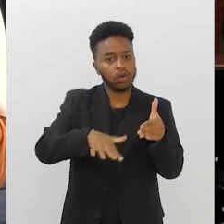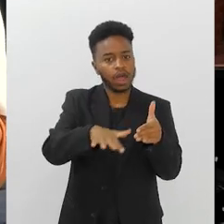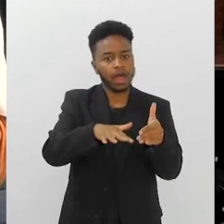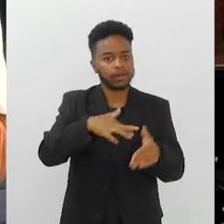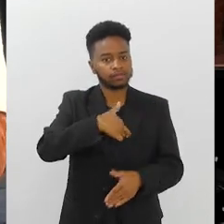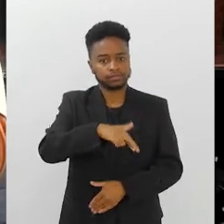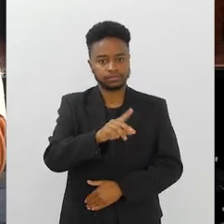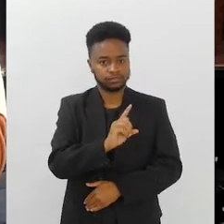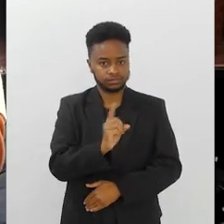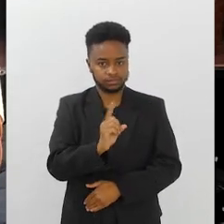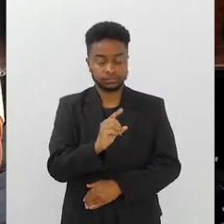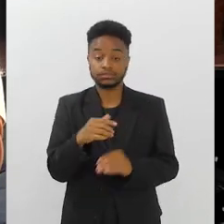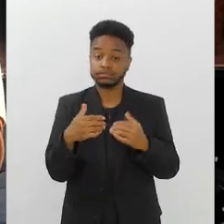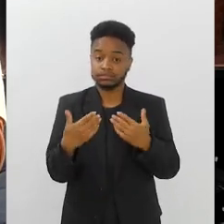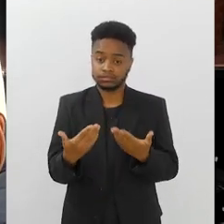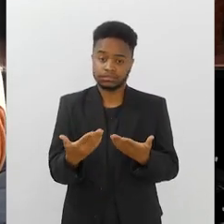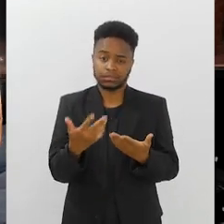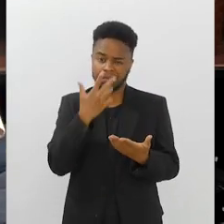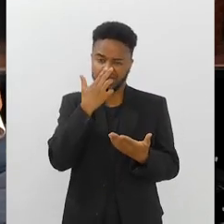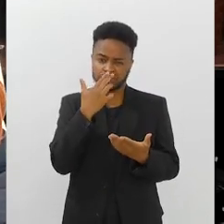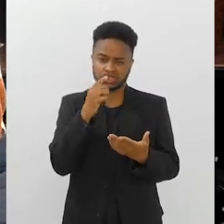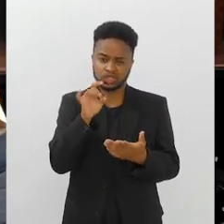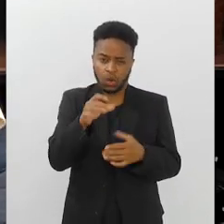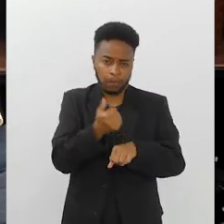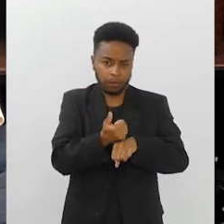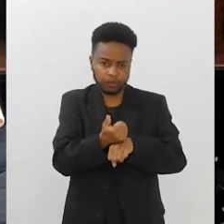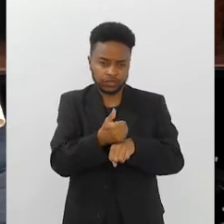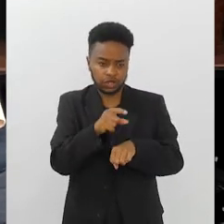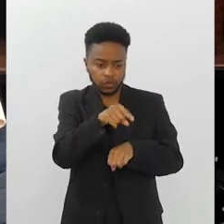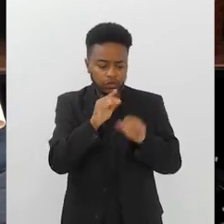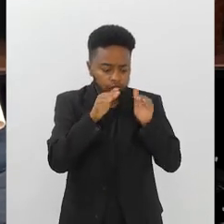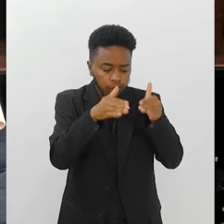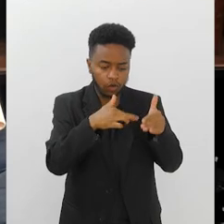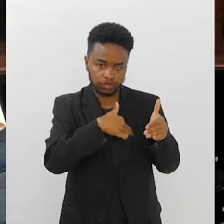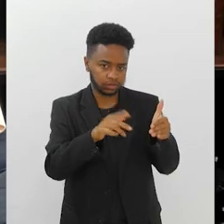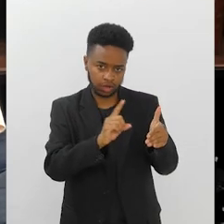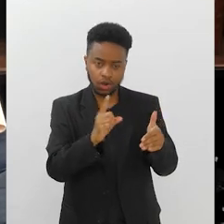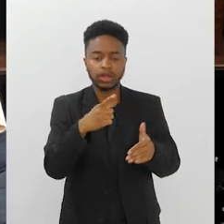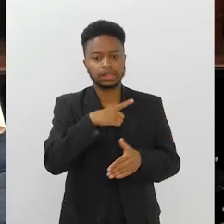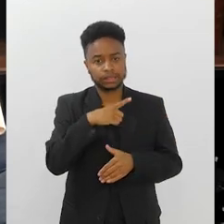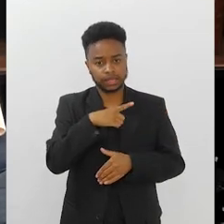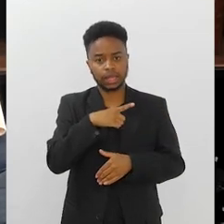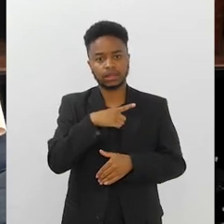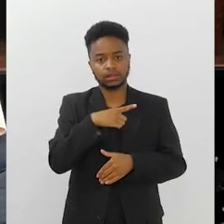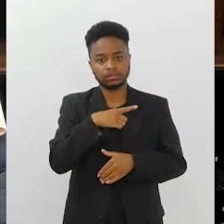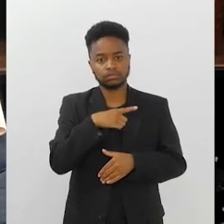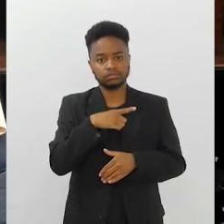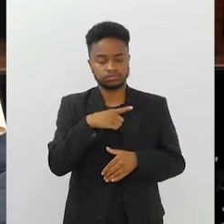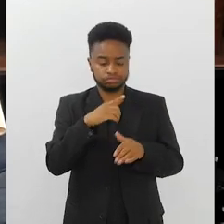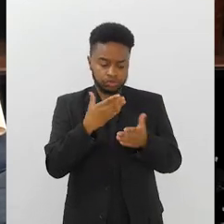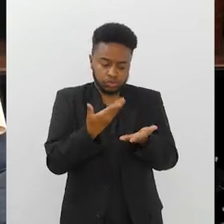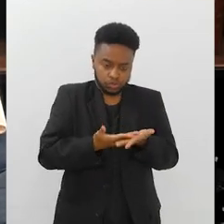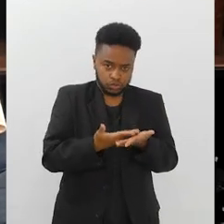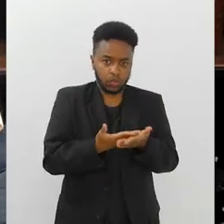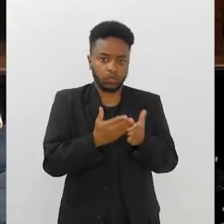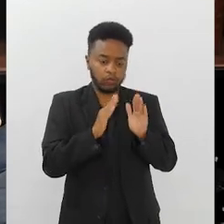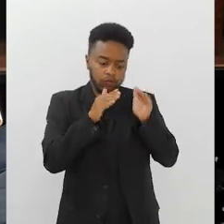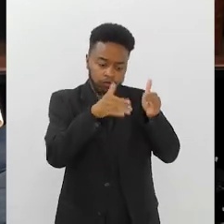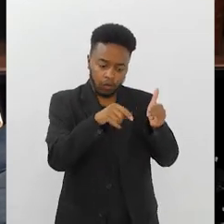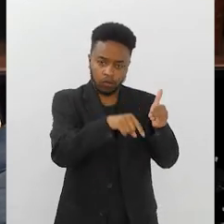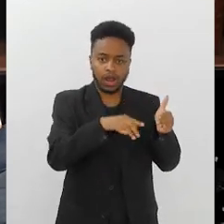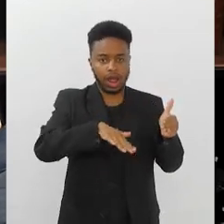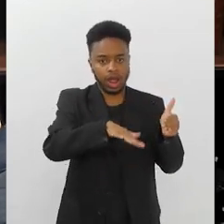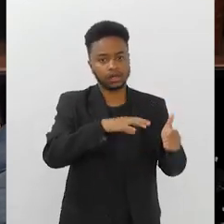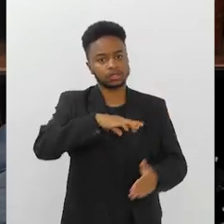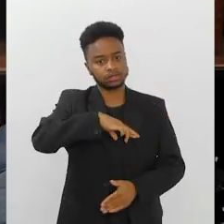religiosa como se fosse uma profissão eles têm um tempo que eles destinam a sua vida religiosa mas